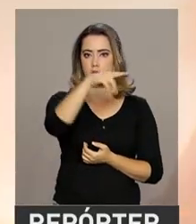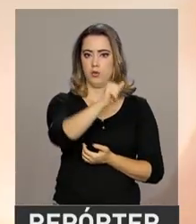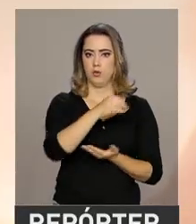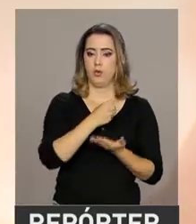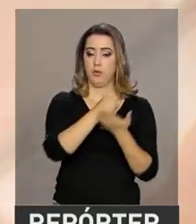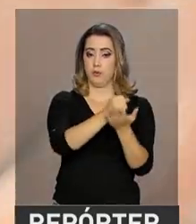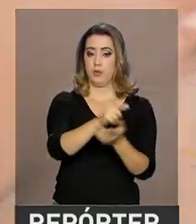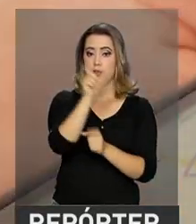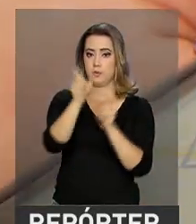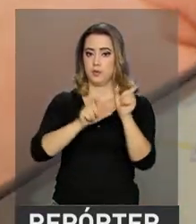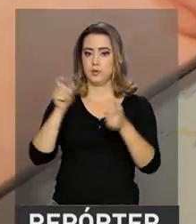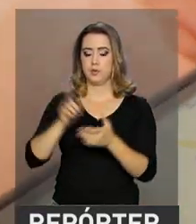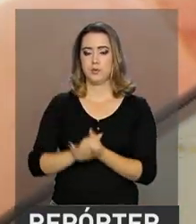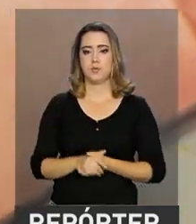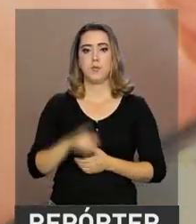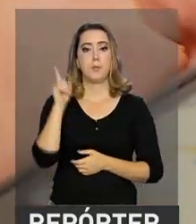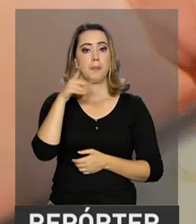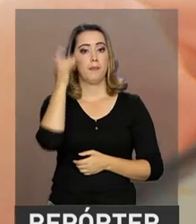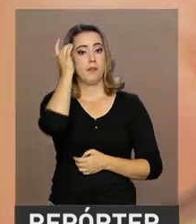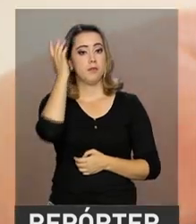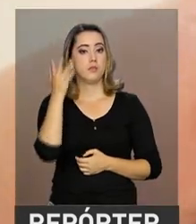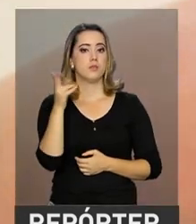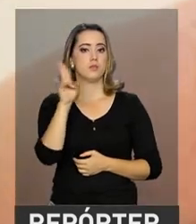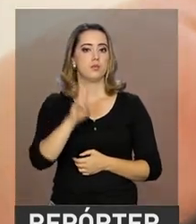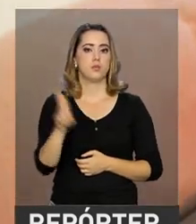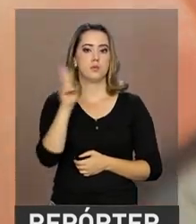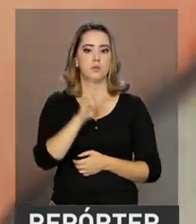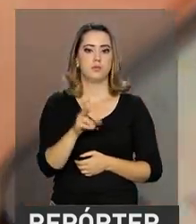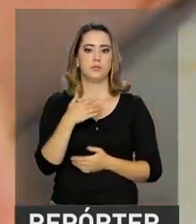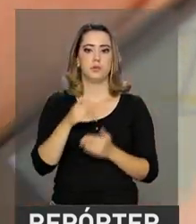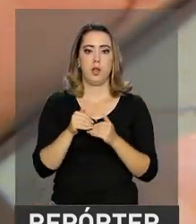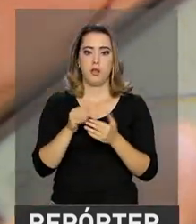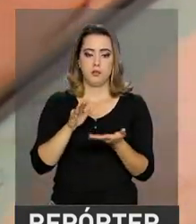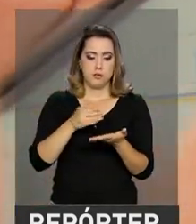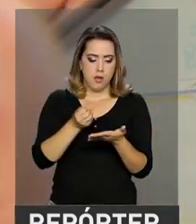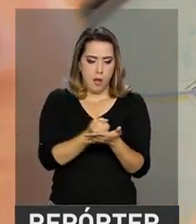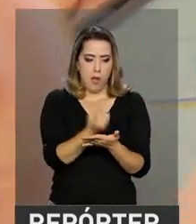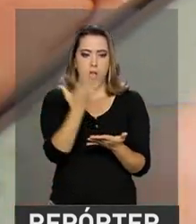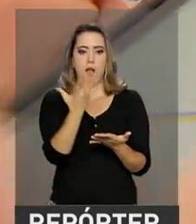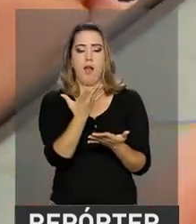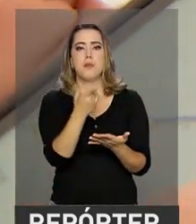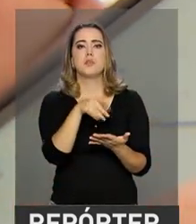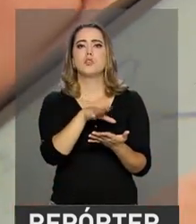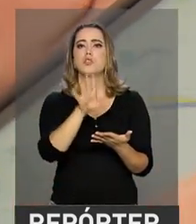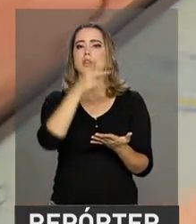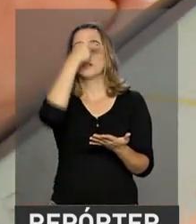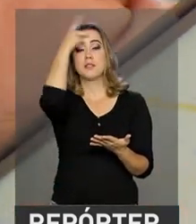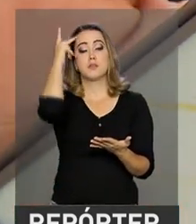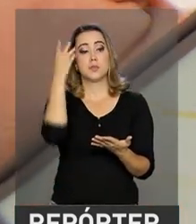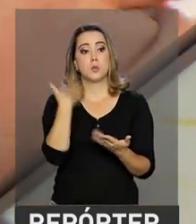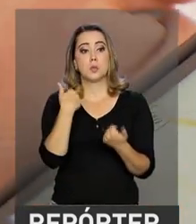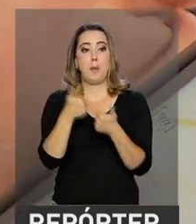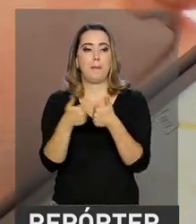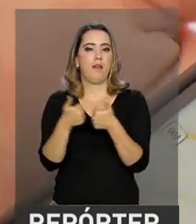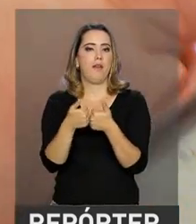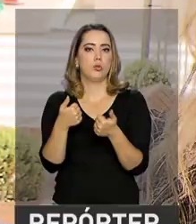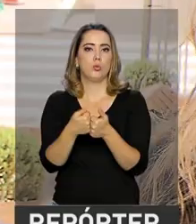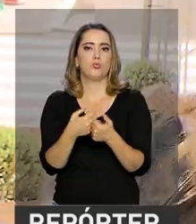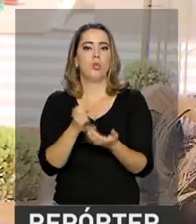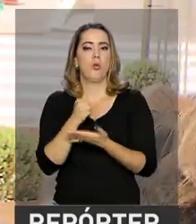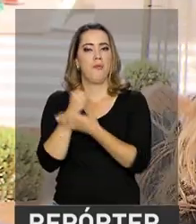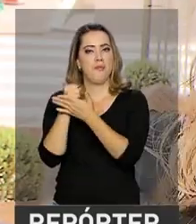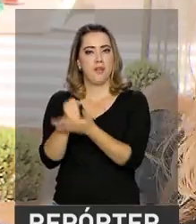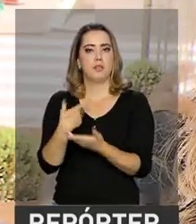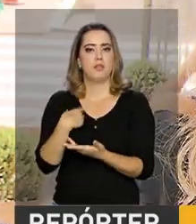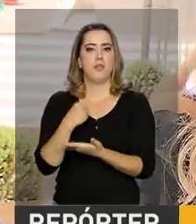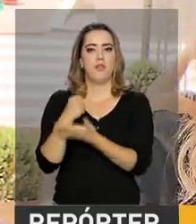para os servidores. Um aplicativo super fácil de usar. Você abre, ele já aparece um mapa de pessoas que estão no seu caminho. E